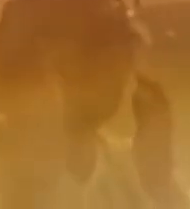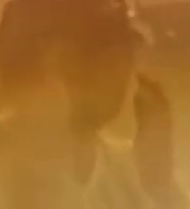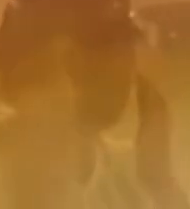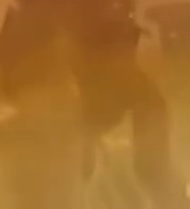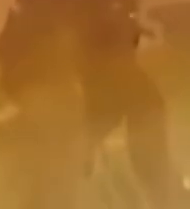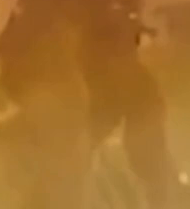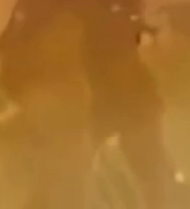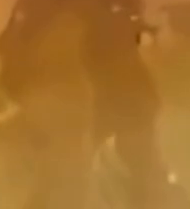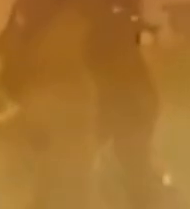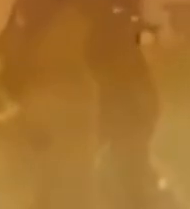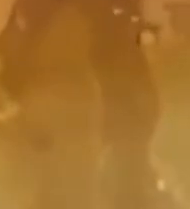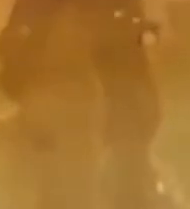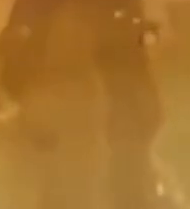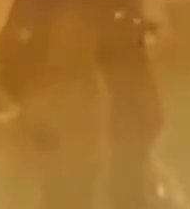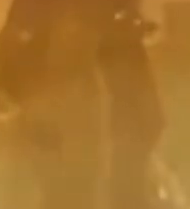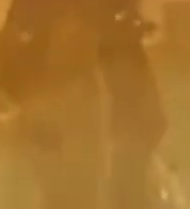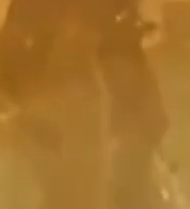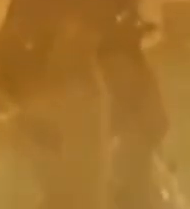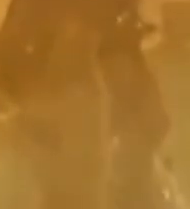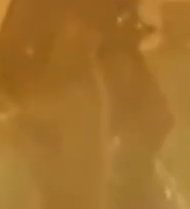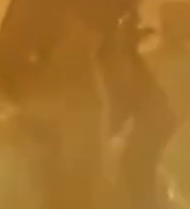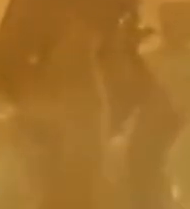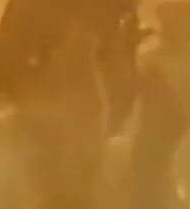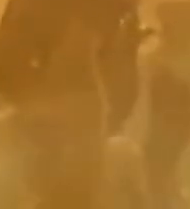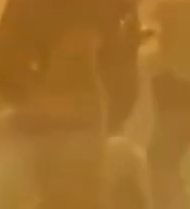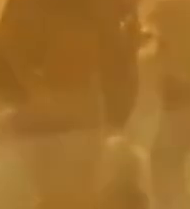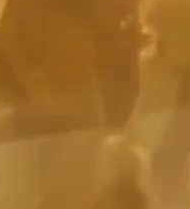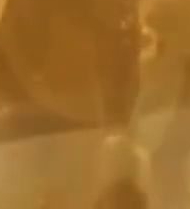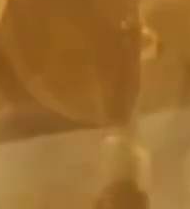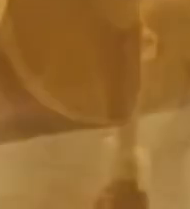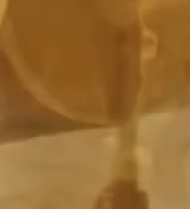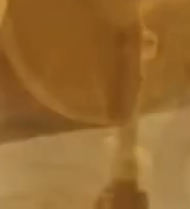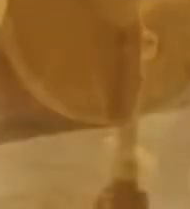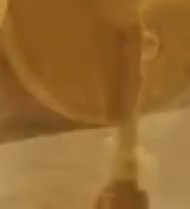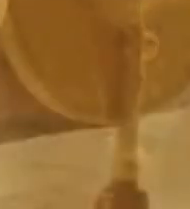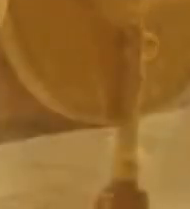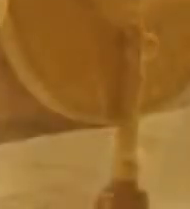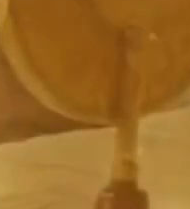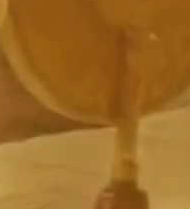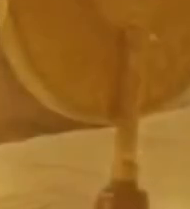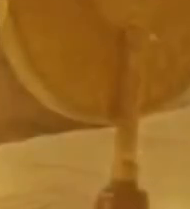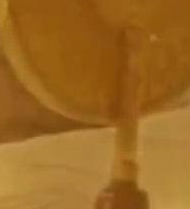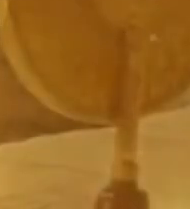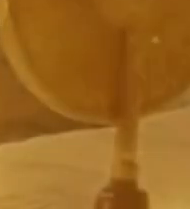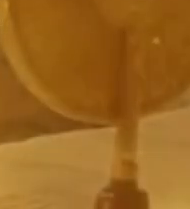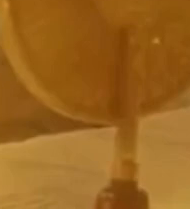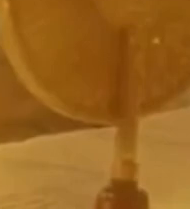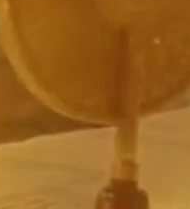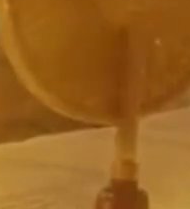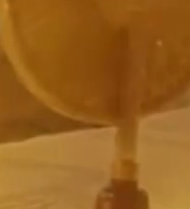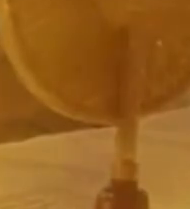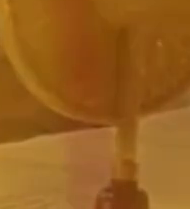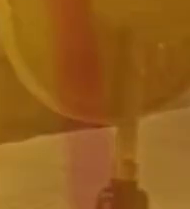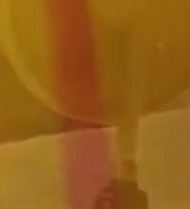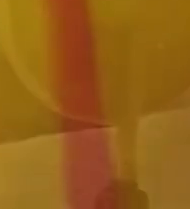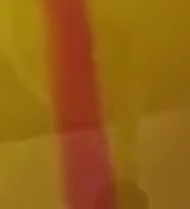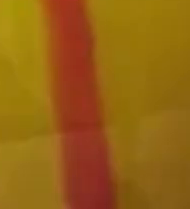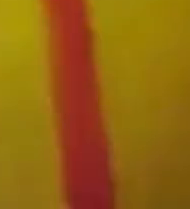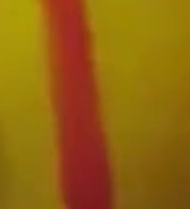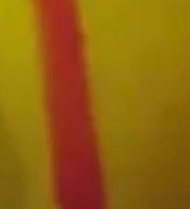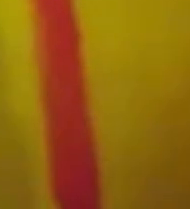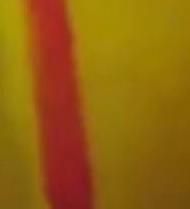época que havia esse encontro e participei de um sacerdote da Sagrada do Coração lá. Na